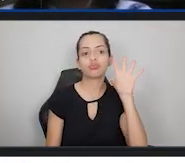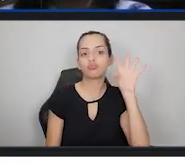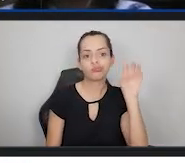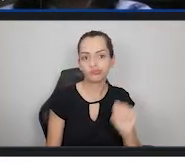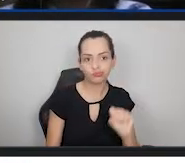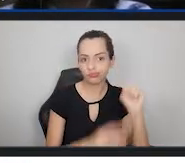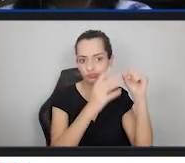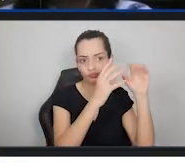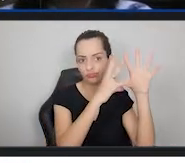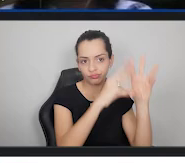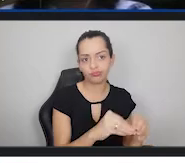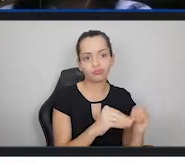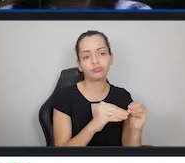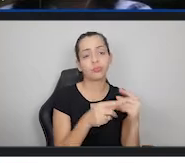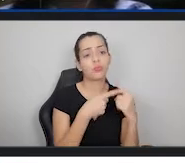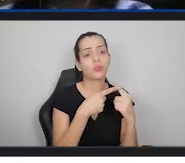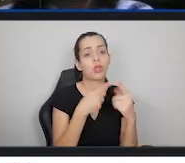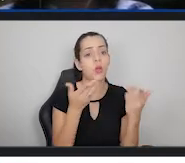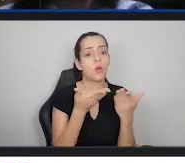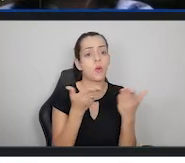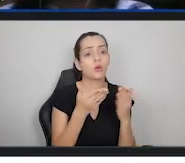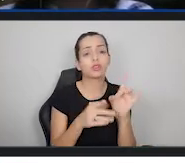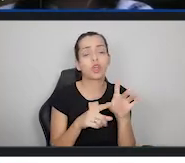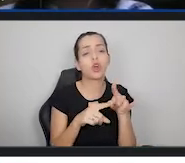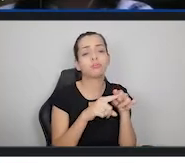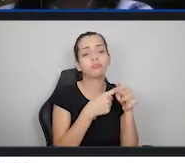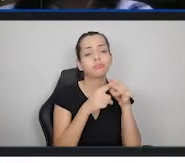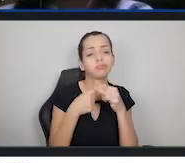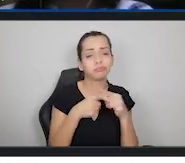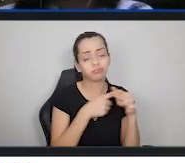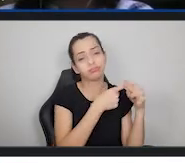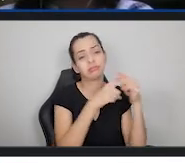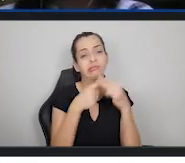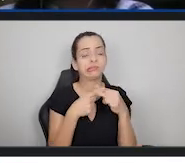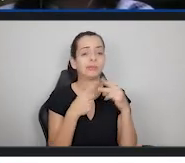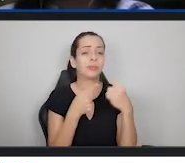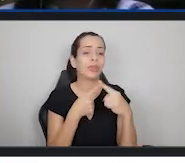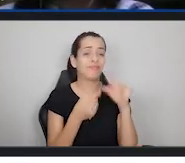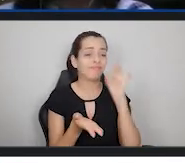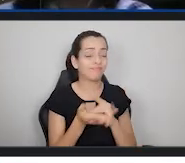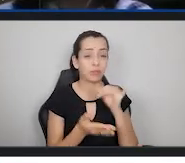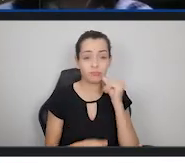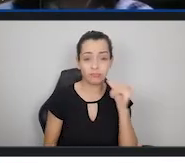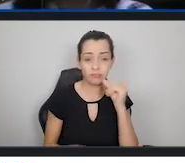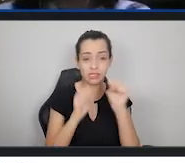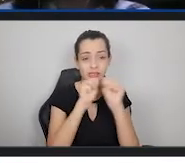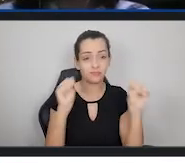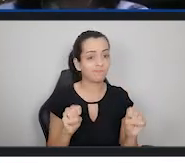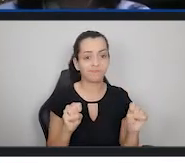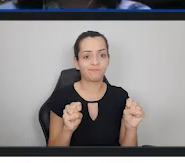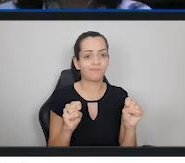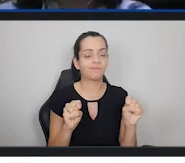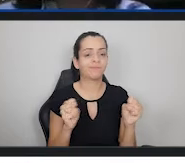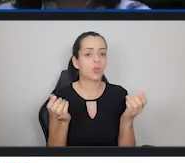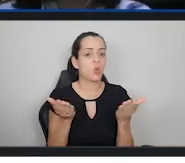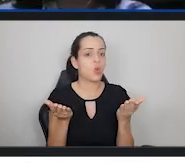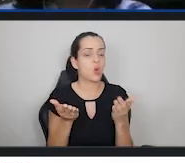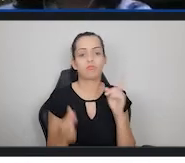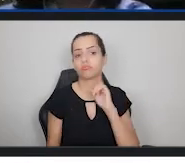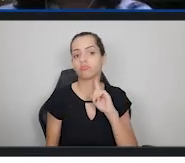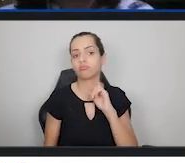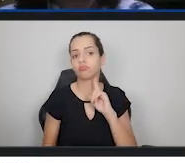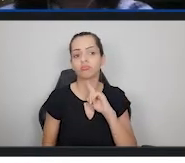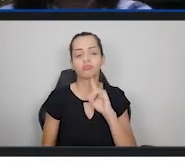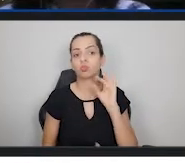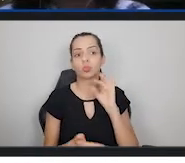foi a primeira, inclusive, do Brasil. Ela foi desmontada porque hoje ela dá mais manutenção do que